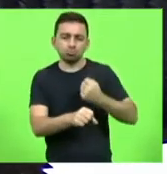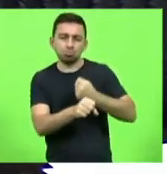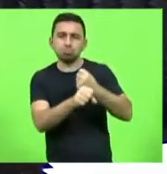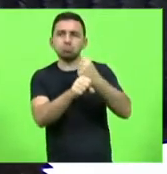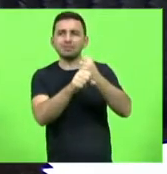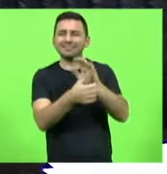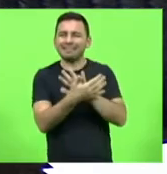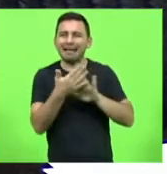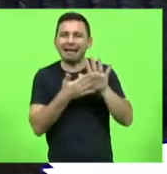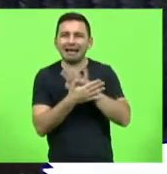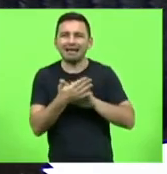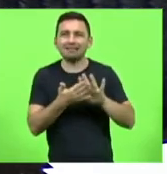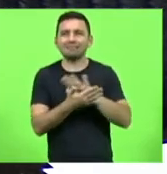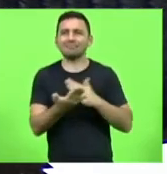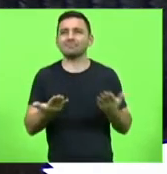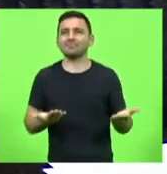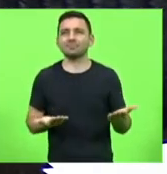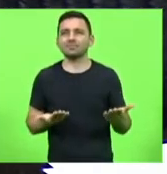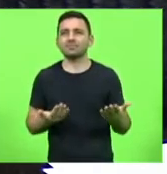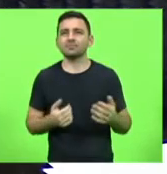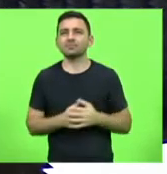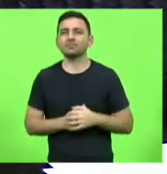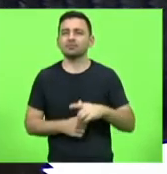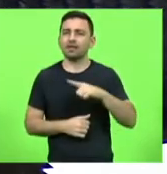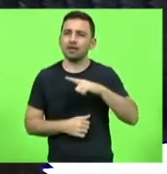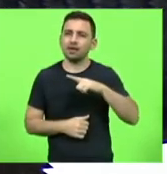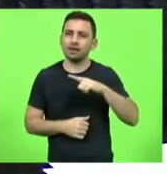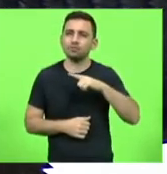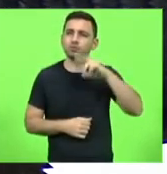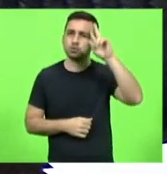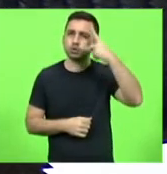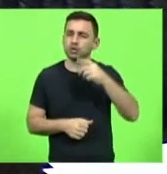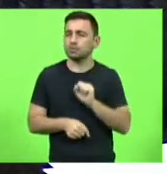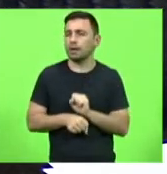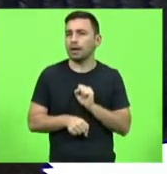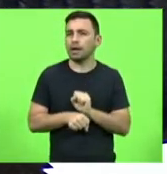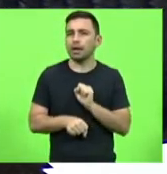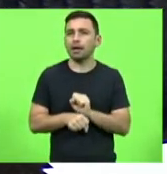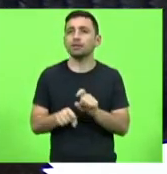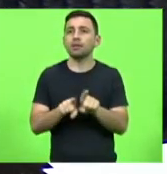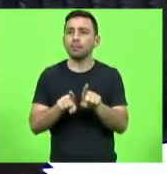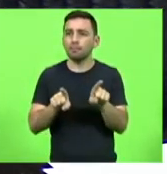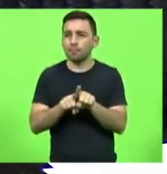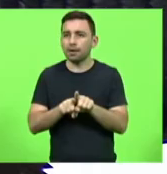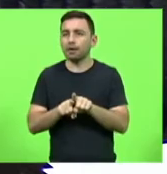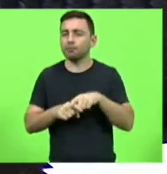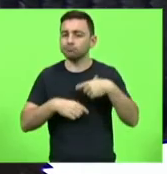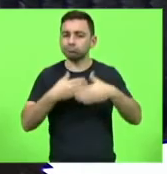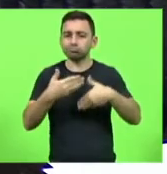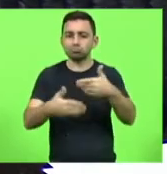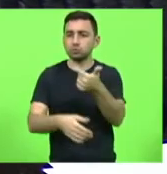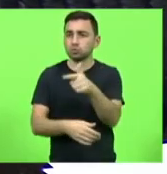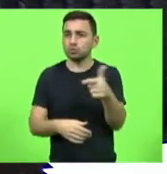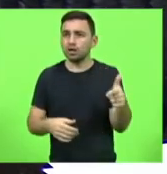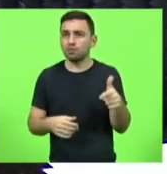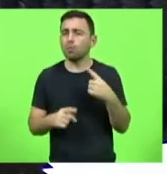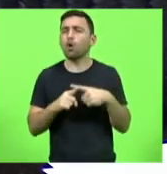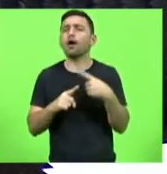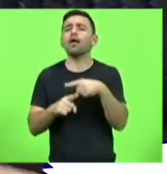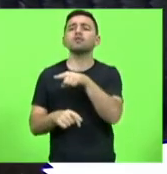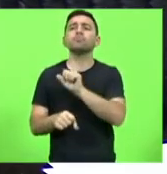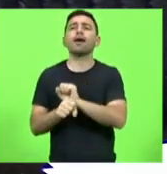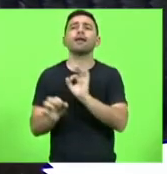Barra do Camacho, ligou lá, ele, o deputado Zé Milton, eles estão esperando até agora, trâmite burocrático, ainda não tem um real em caixa. Por que que não esperou? Por que que